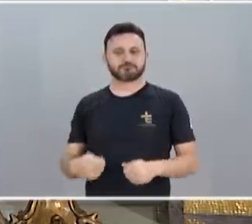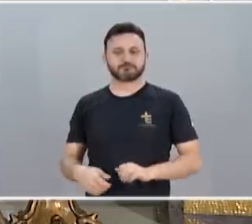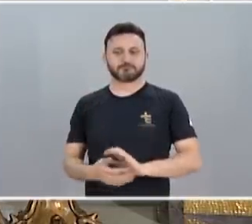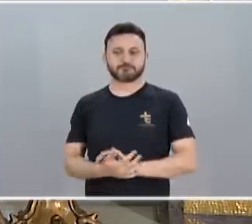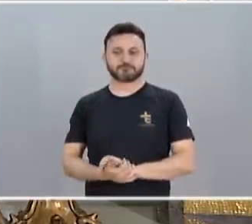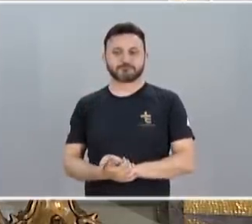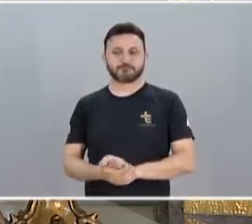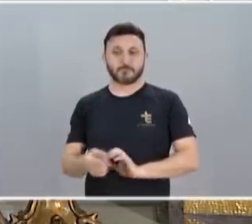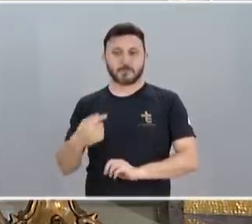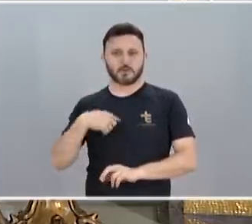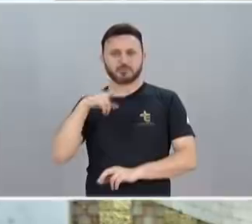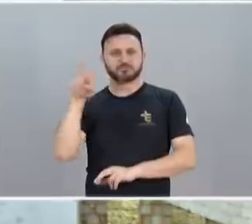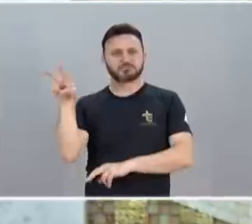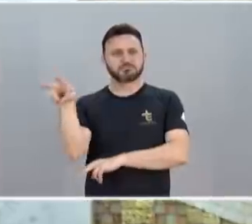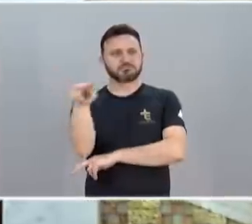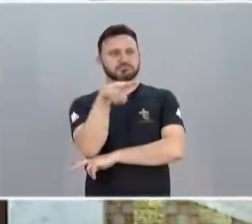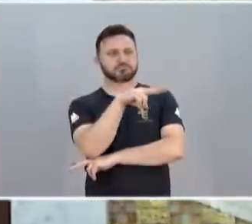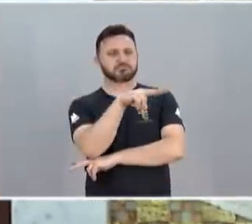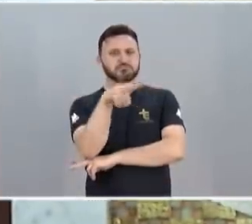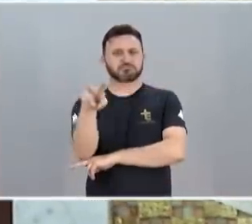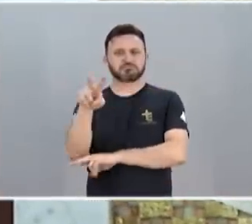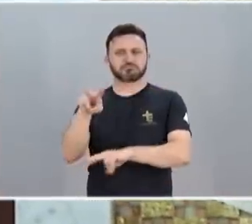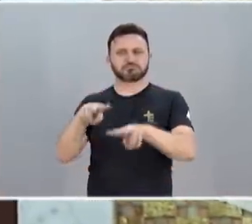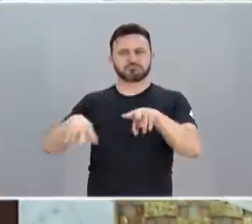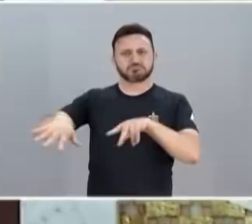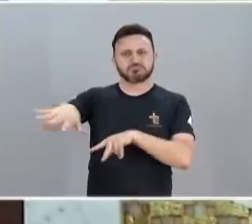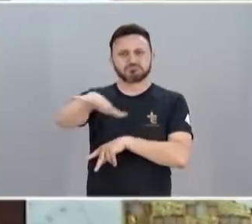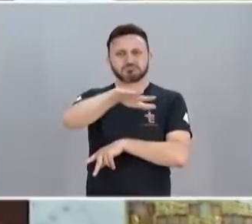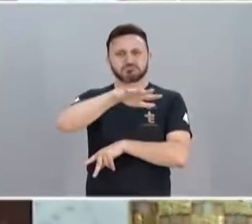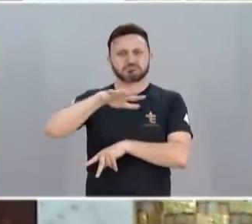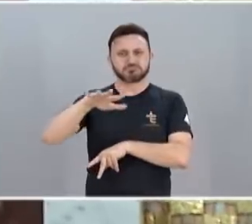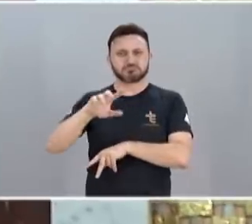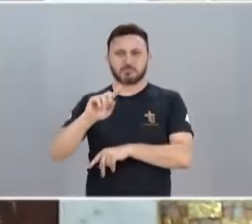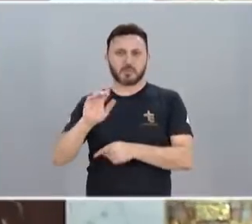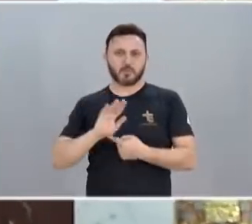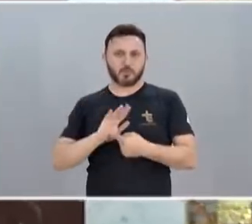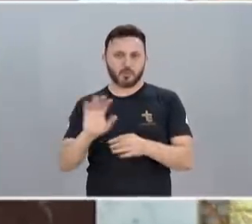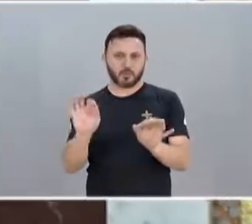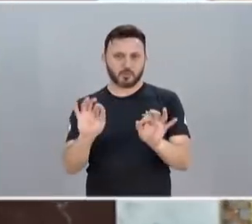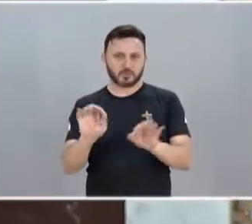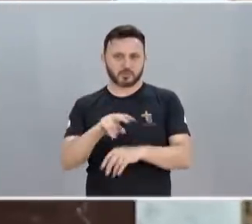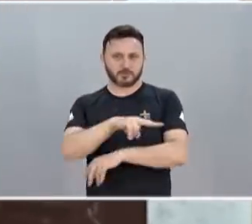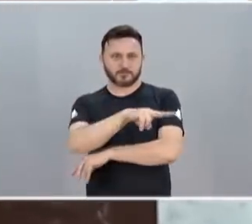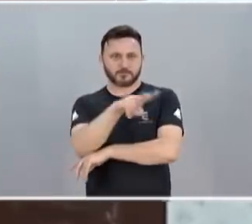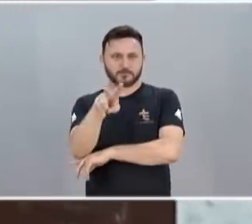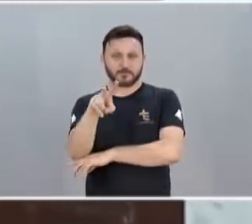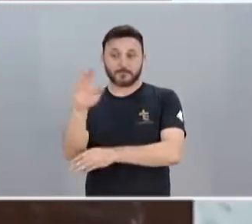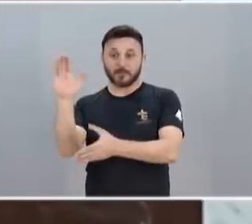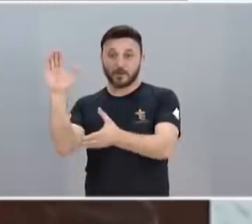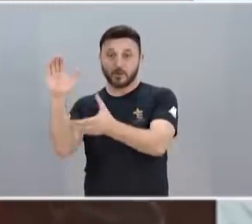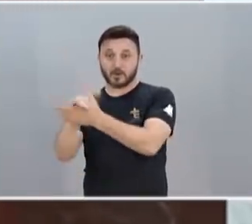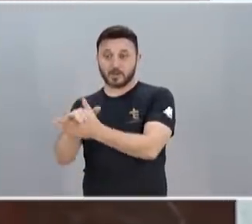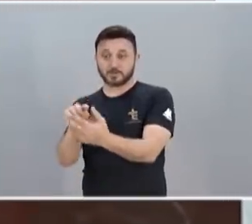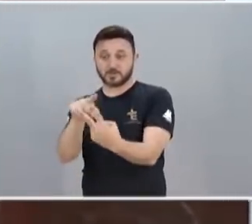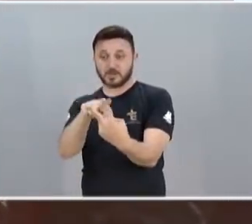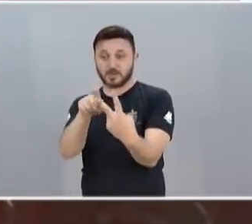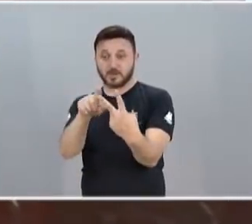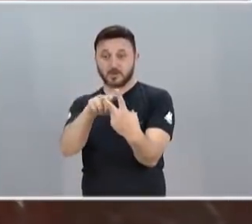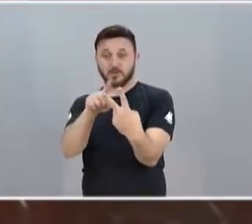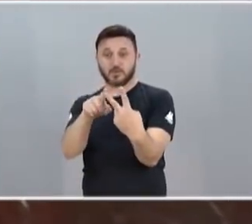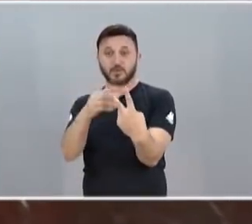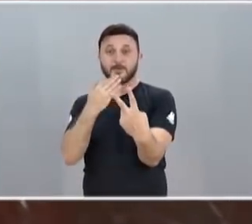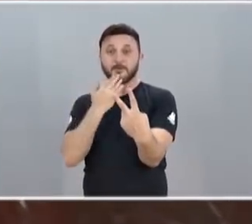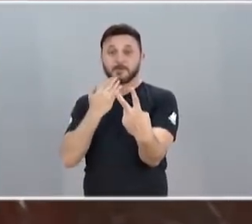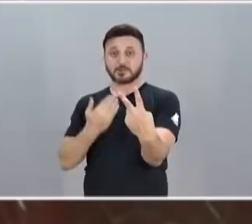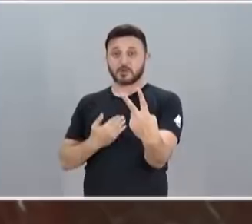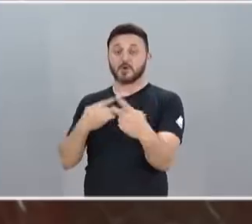Eu olho daqui e vejo entre as pessoas, sem apontar, um casal que pediu, pois ele